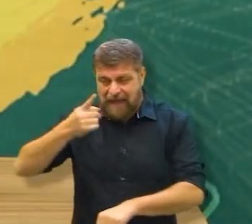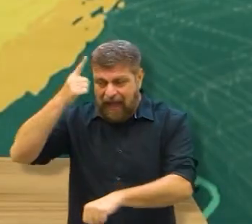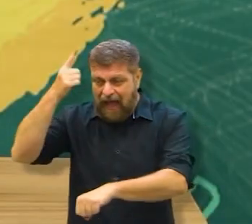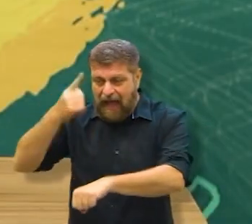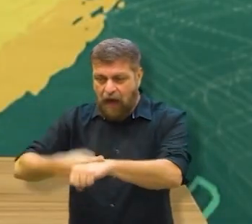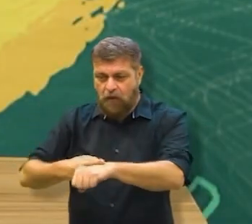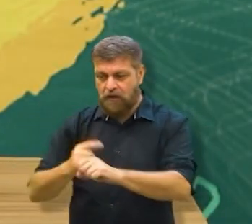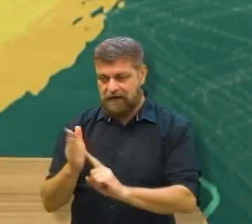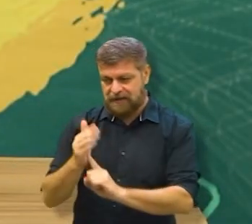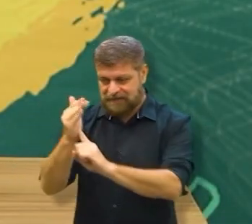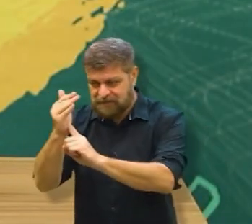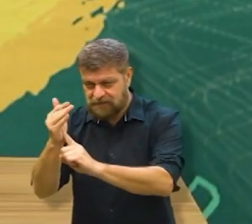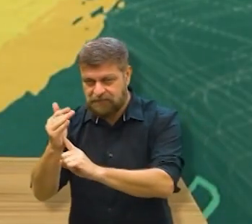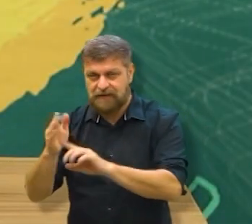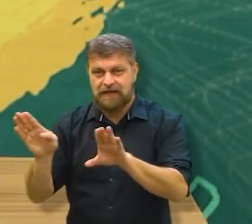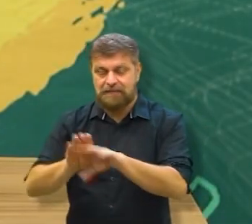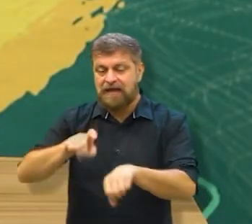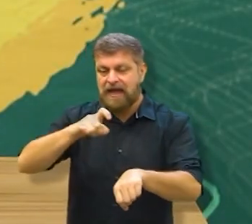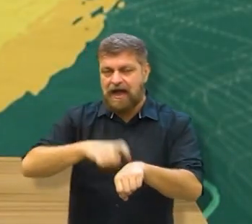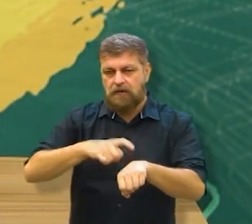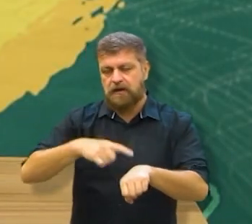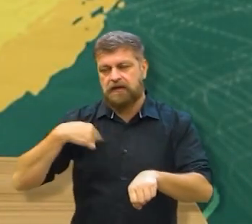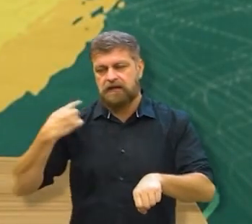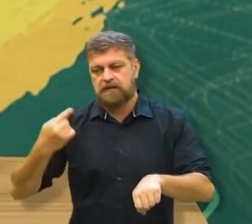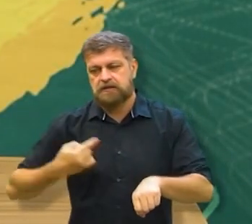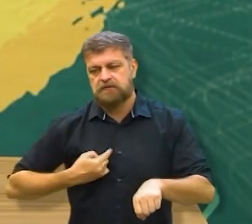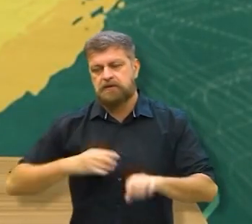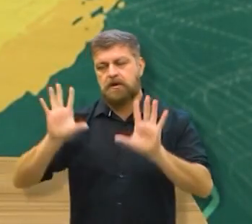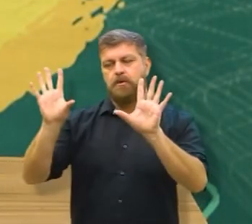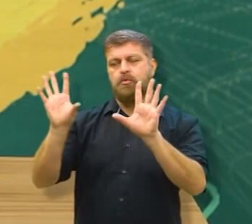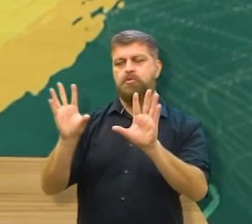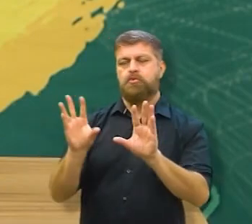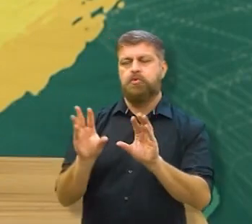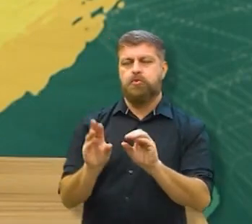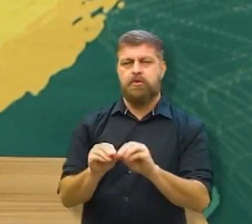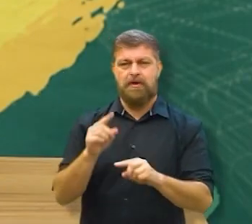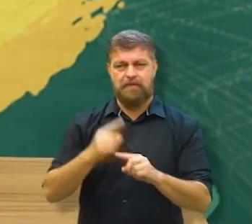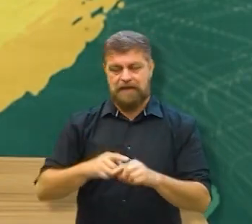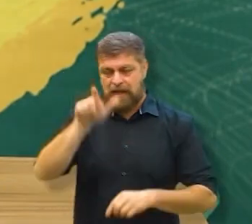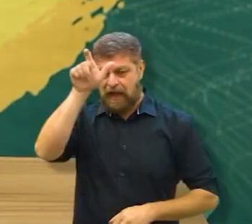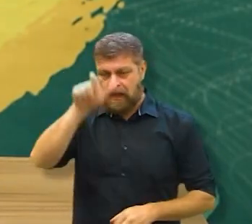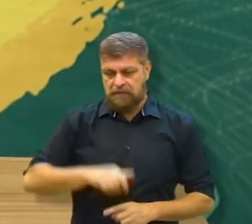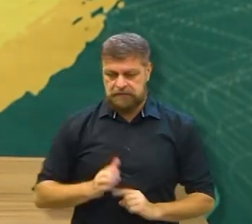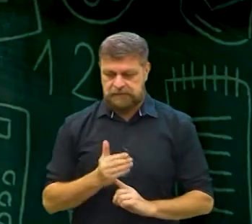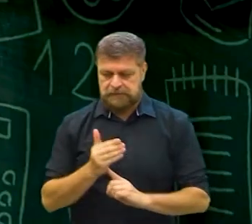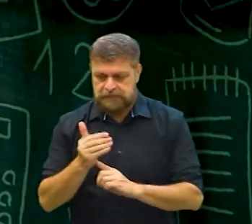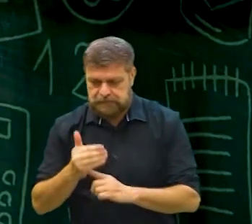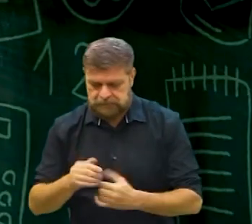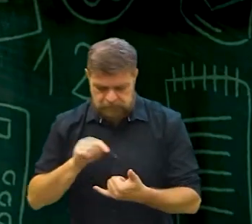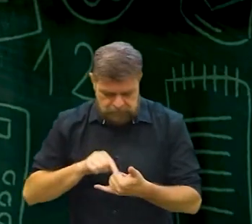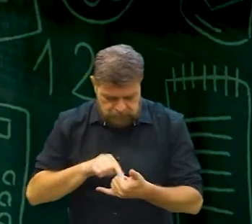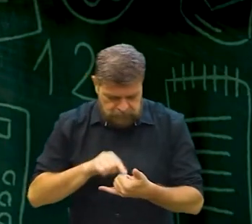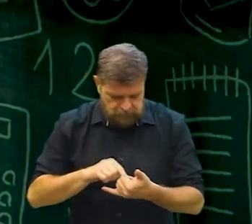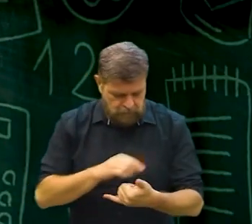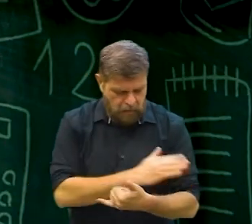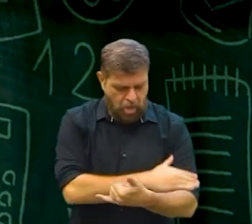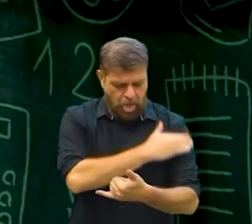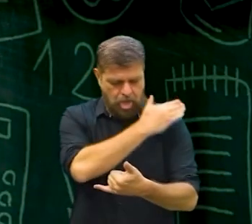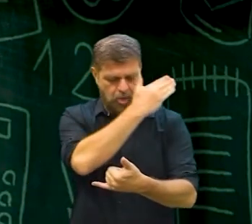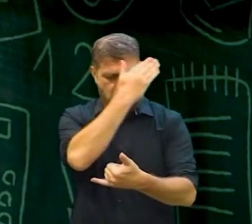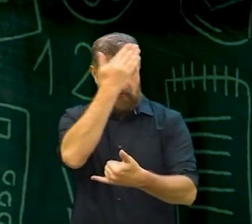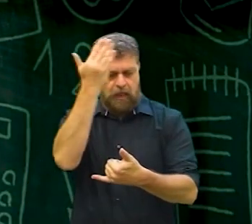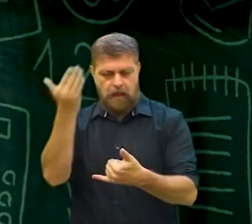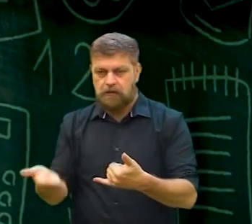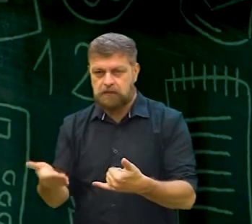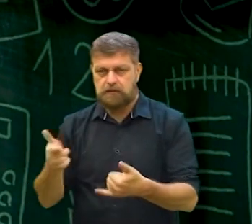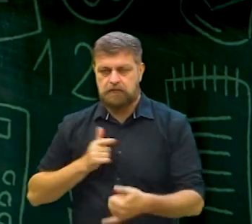diferenciar o momento indispensável da tecnologia e o momento de desconectar, porque às vezes o cara vai lá e engata uma quarta, uma quinta